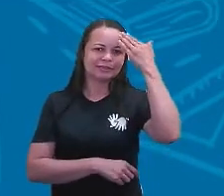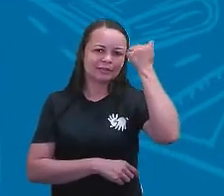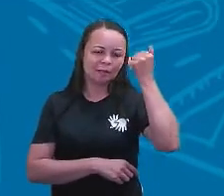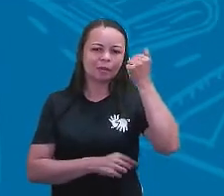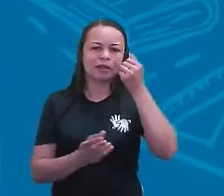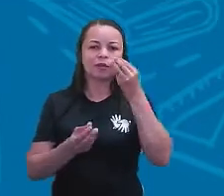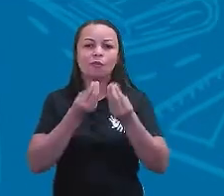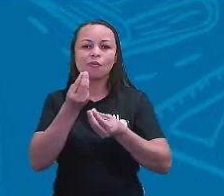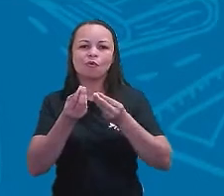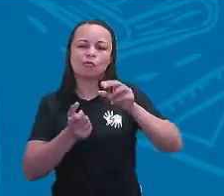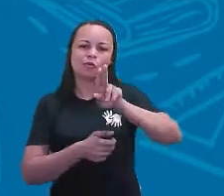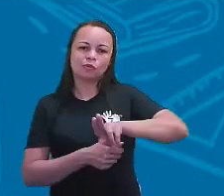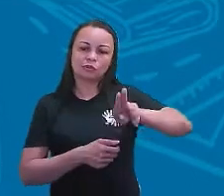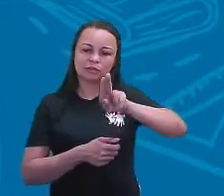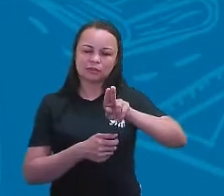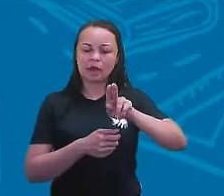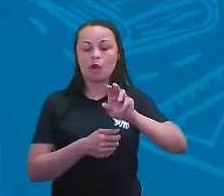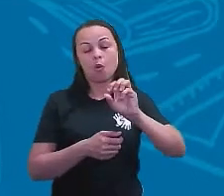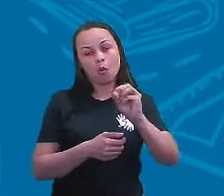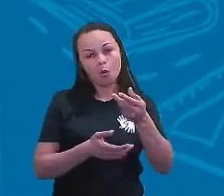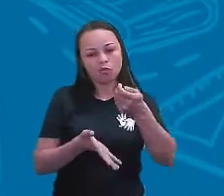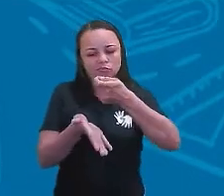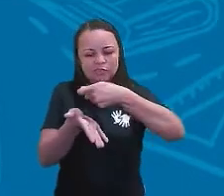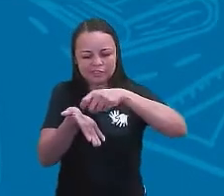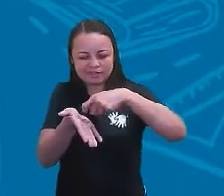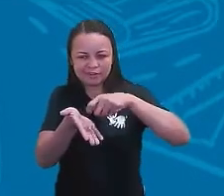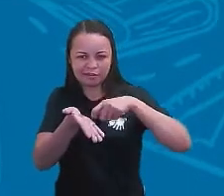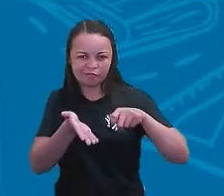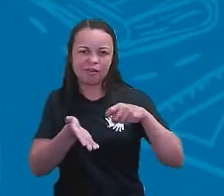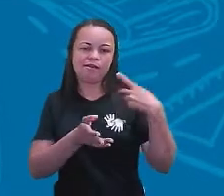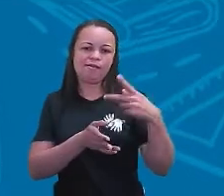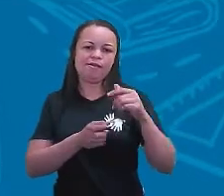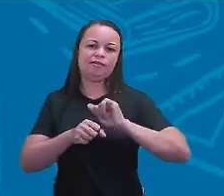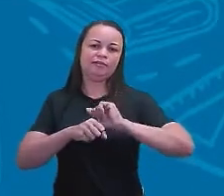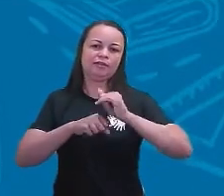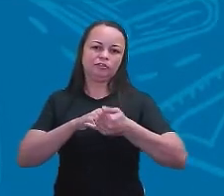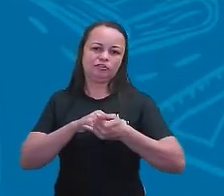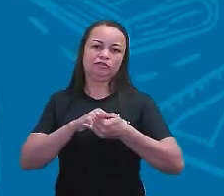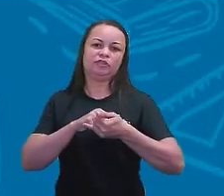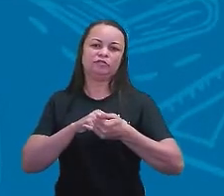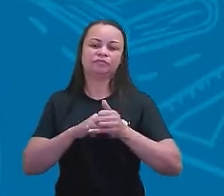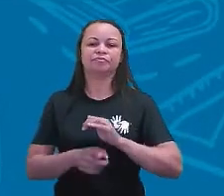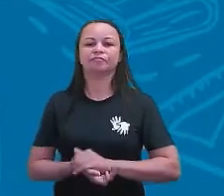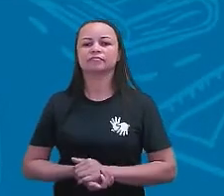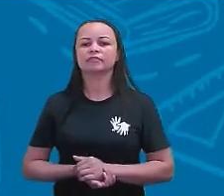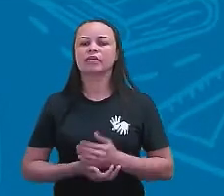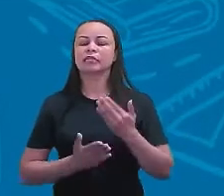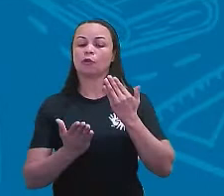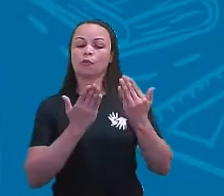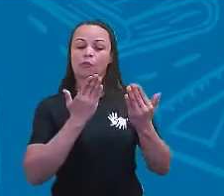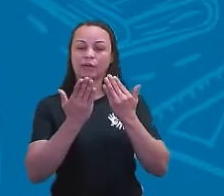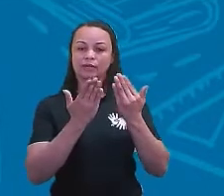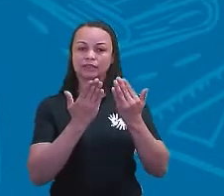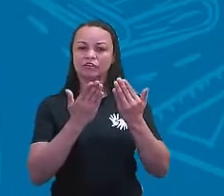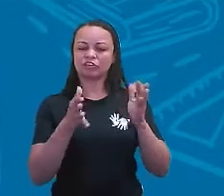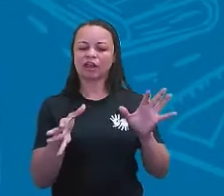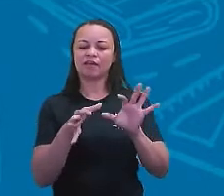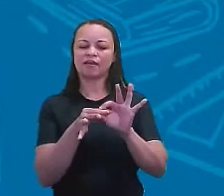como usar ou como escrever esses adjetivos. Como a gente diz, o comparativo está ligado ao